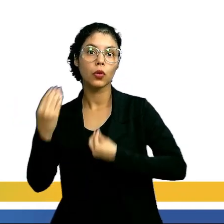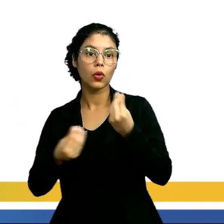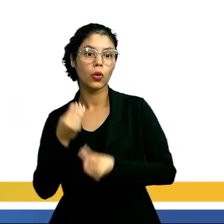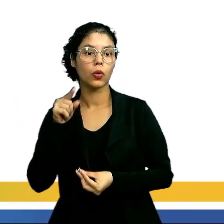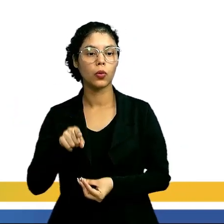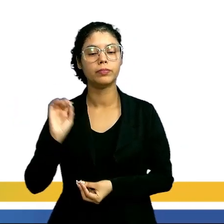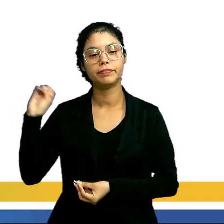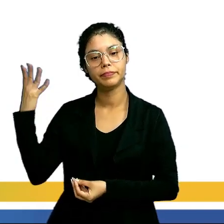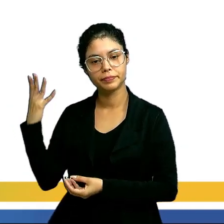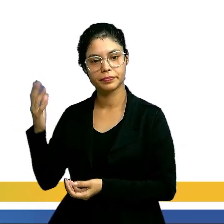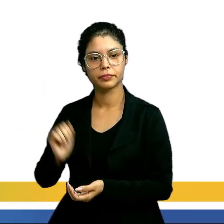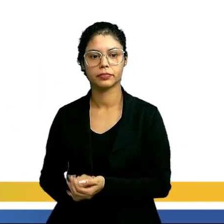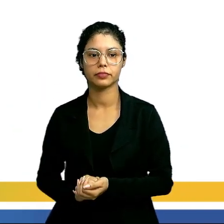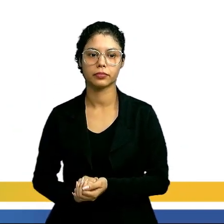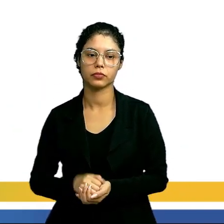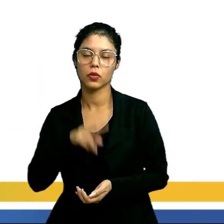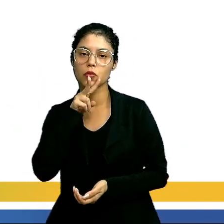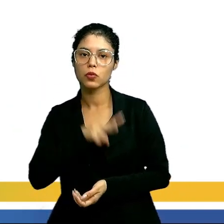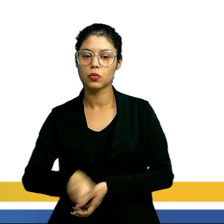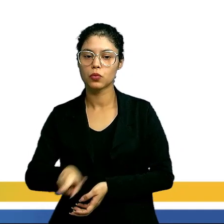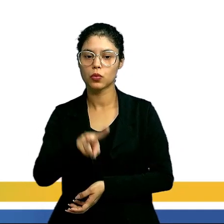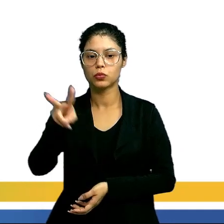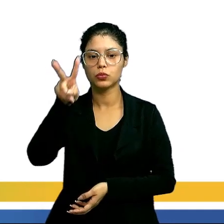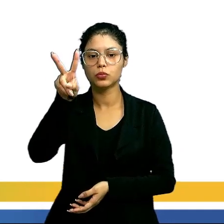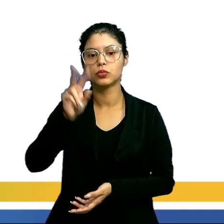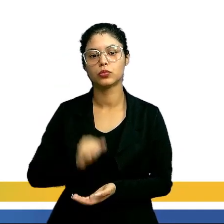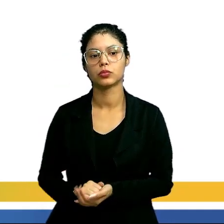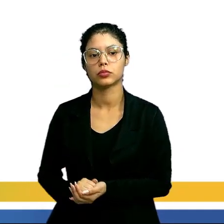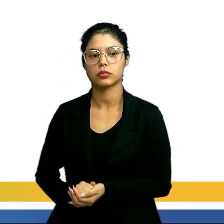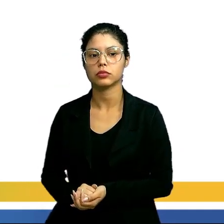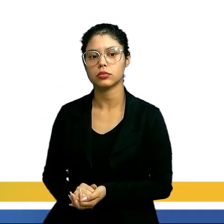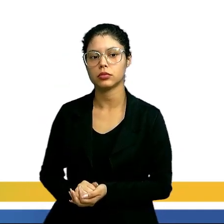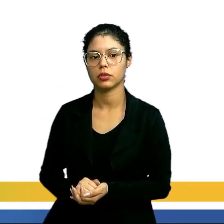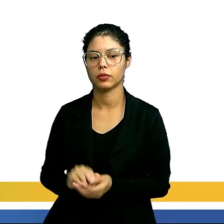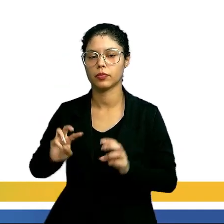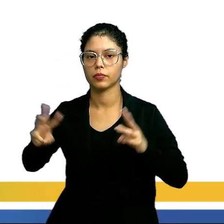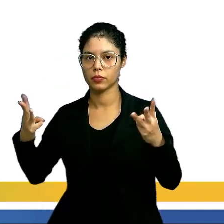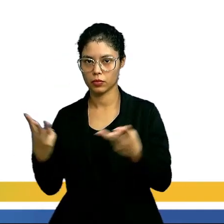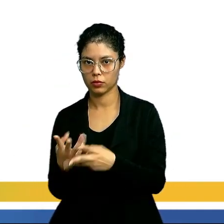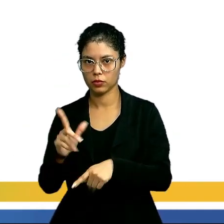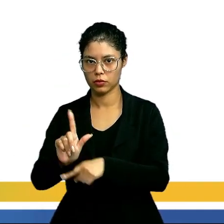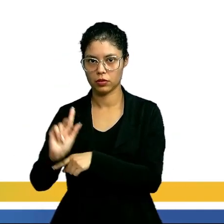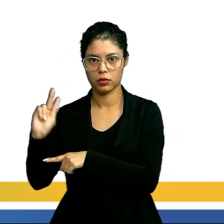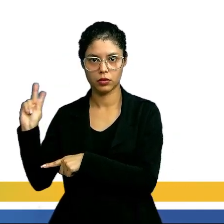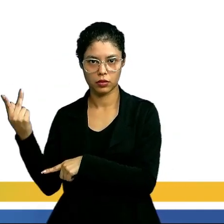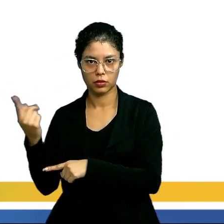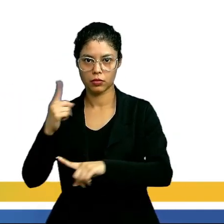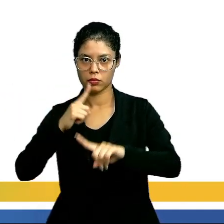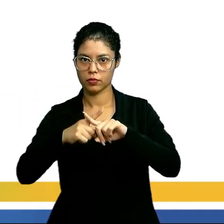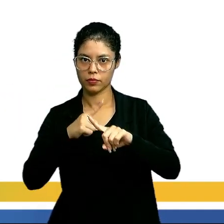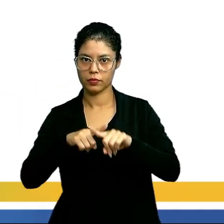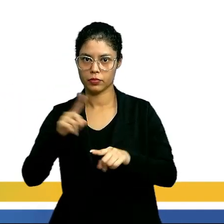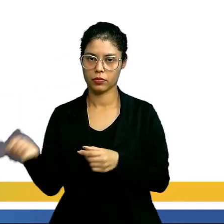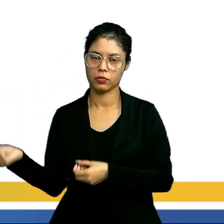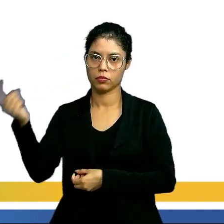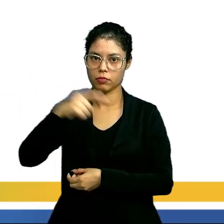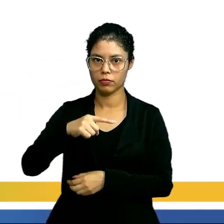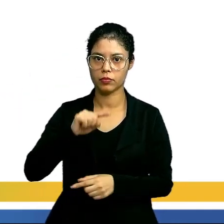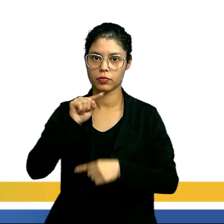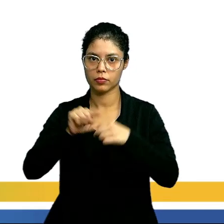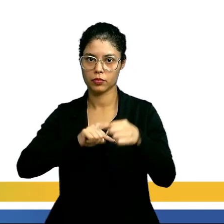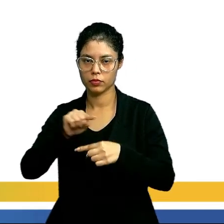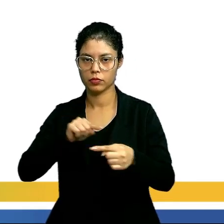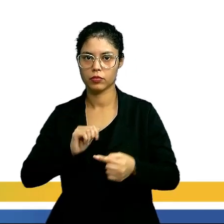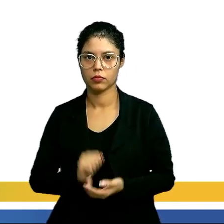aqui neste caso queremos saber o valor da altura, temos que pegar essa massa e essa gravidade que está multiplicando e passar para o outro